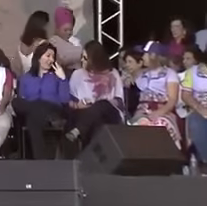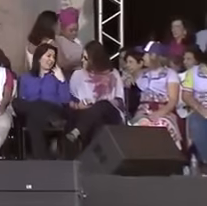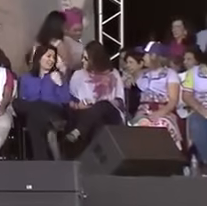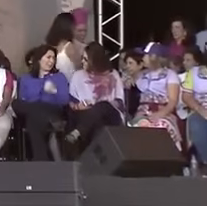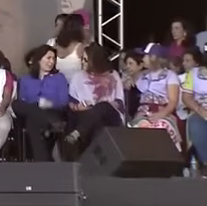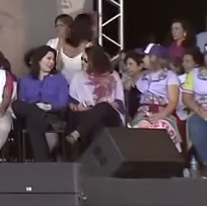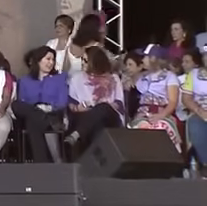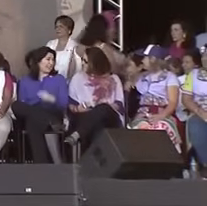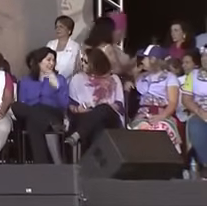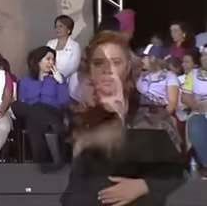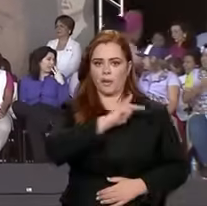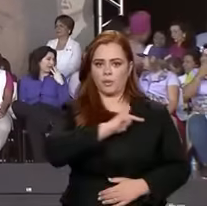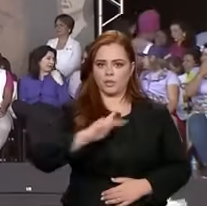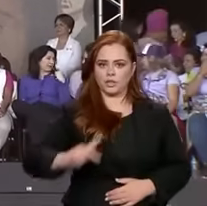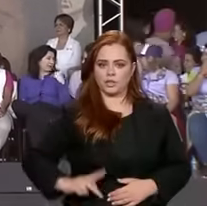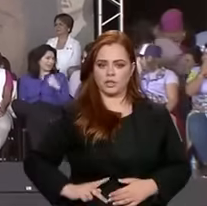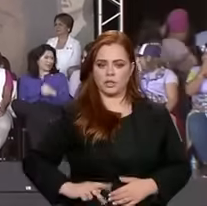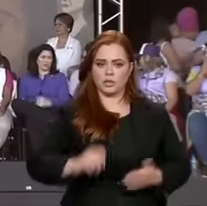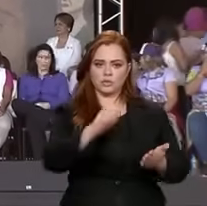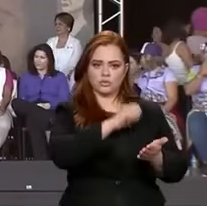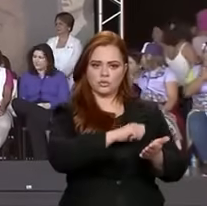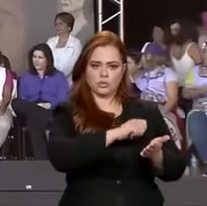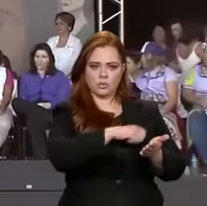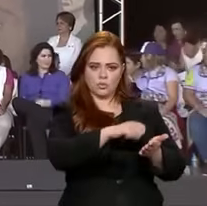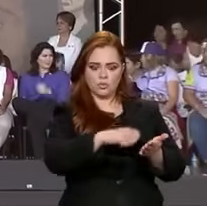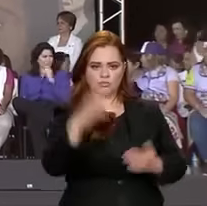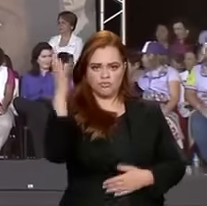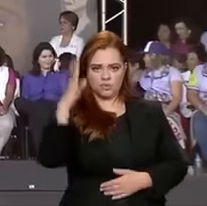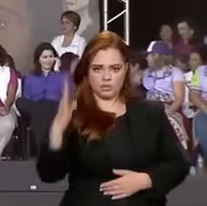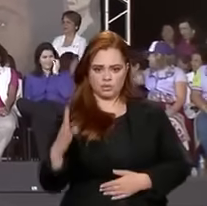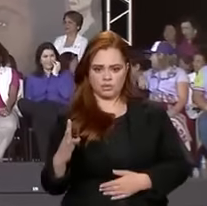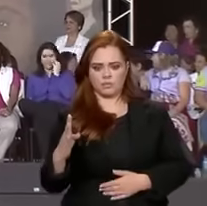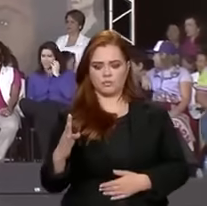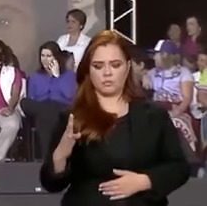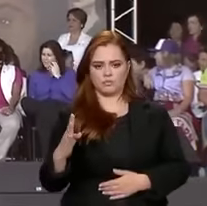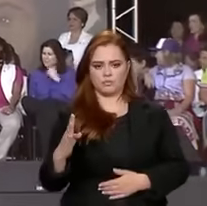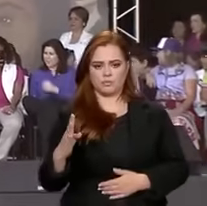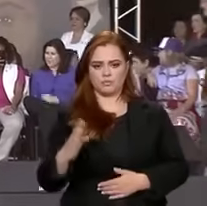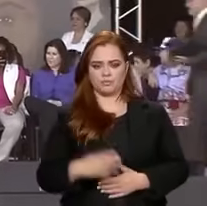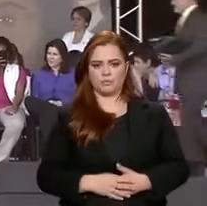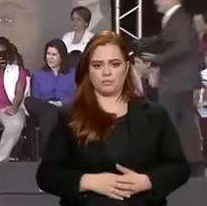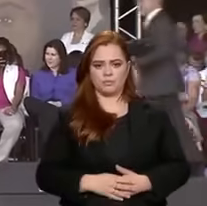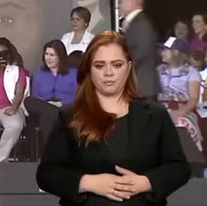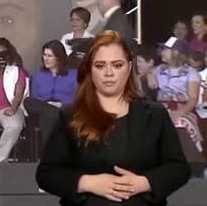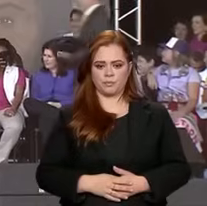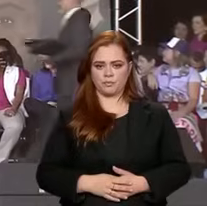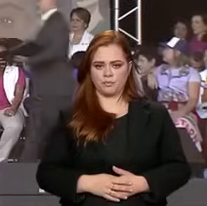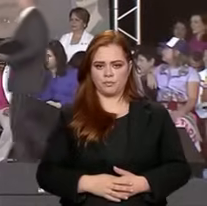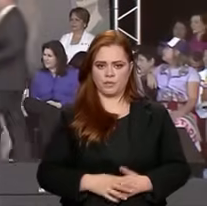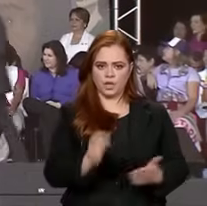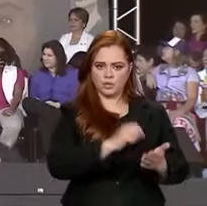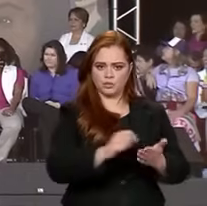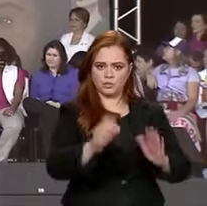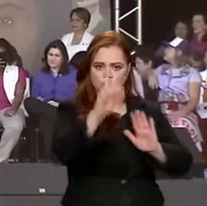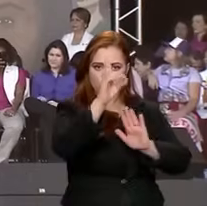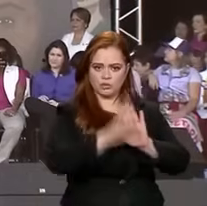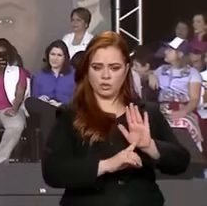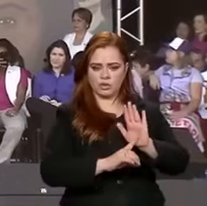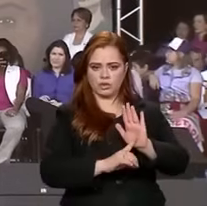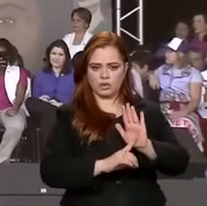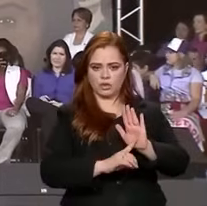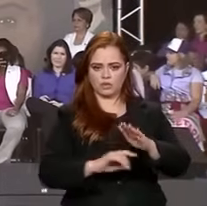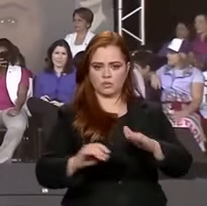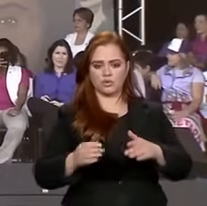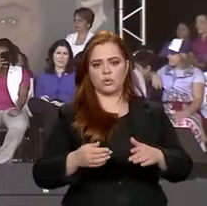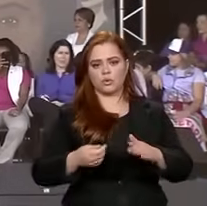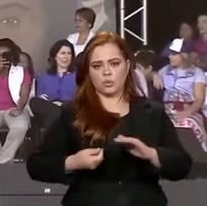o Presidente da República Luiz Inácio Lula da Silva assina Decreto que institui